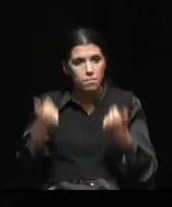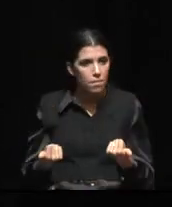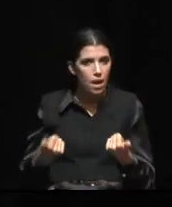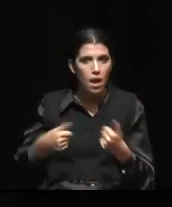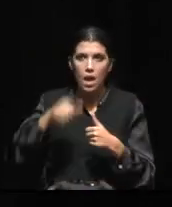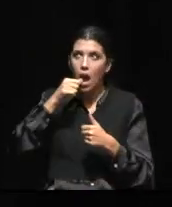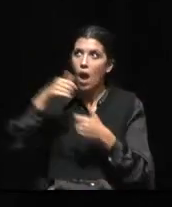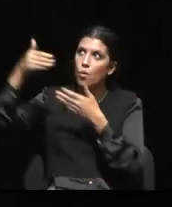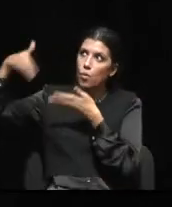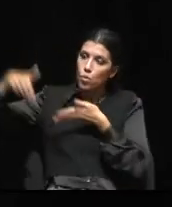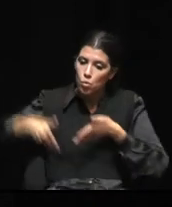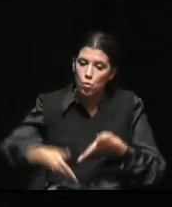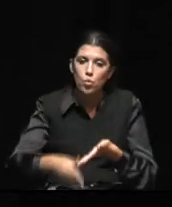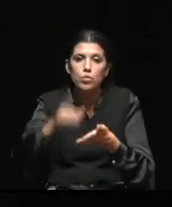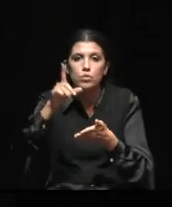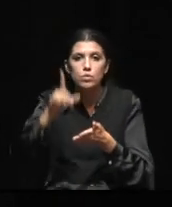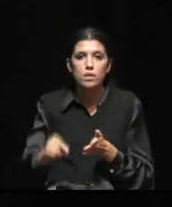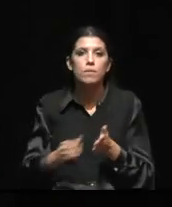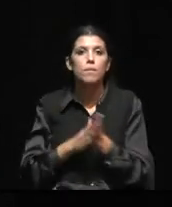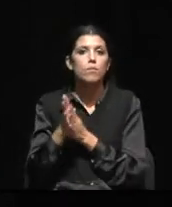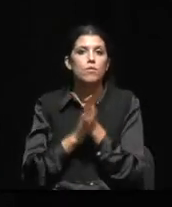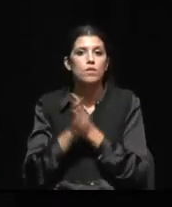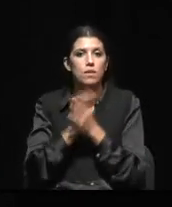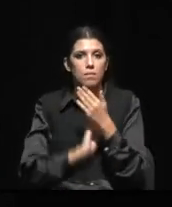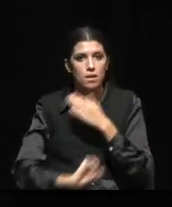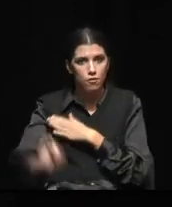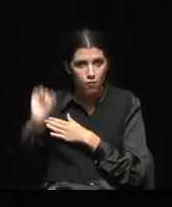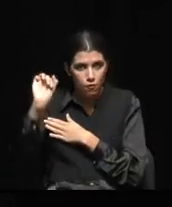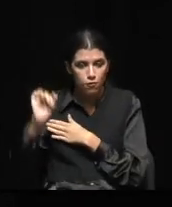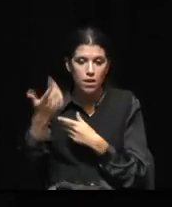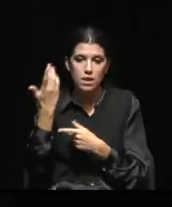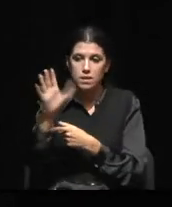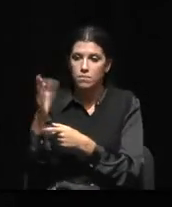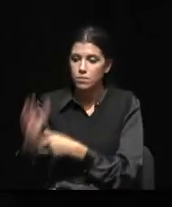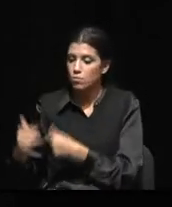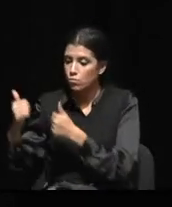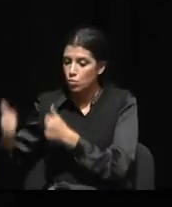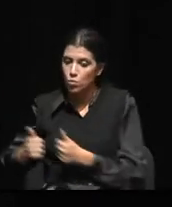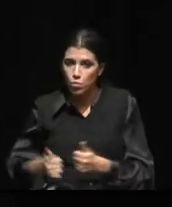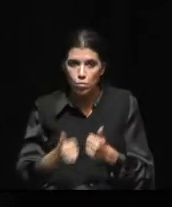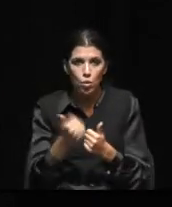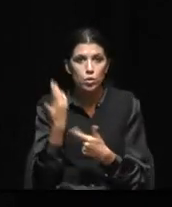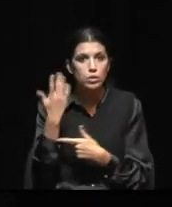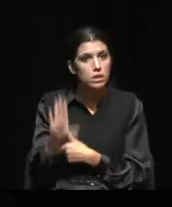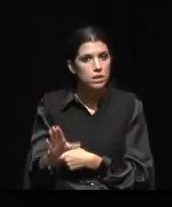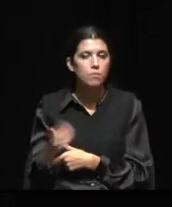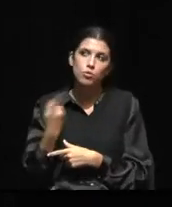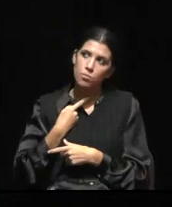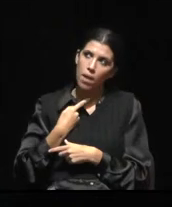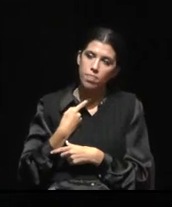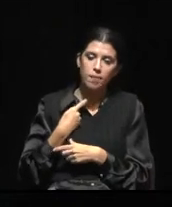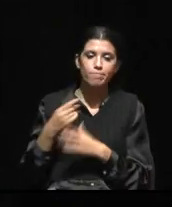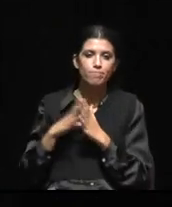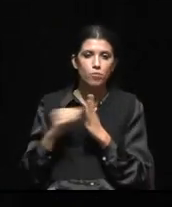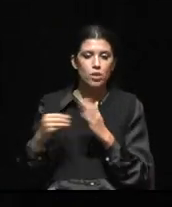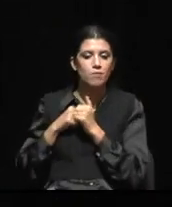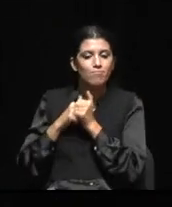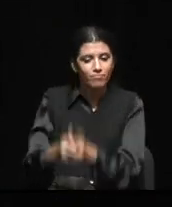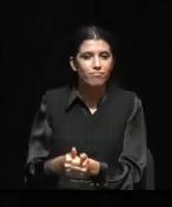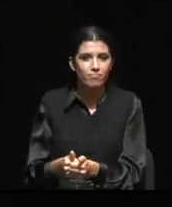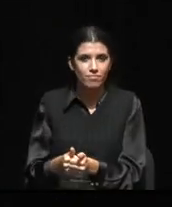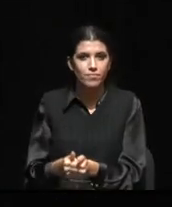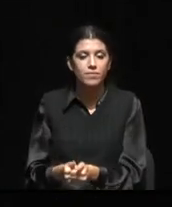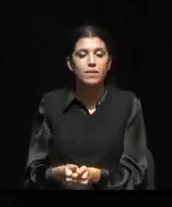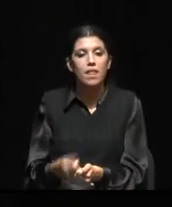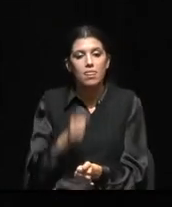curso mas também o seu ex B exemplos Air e aar que nos